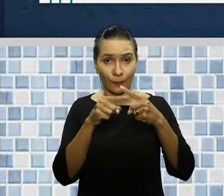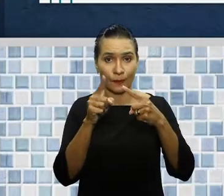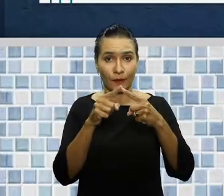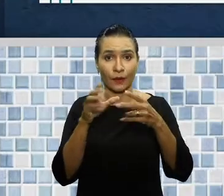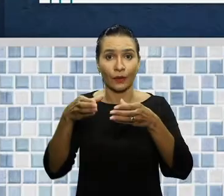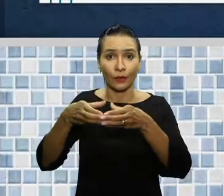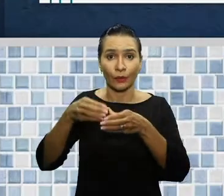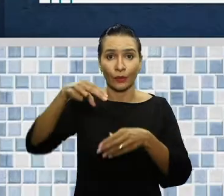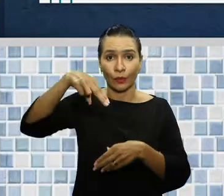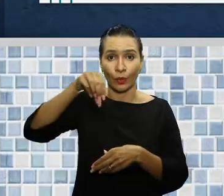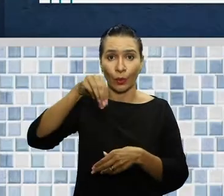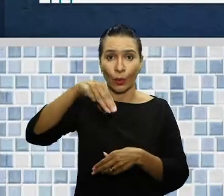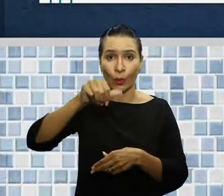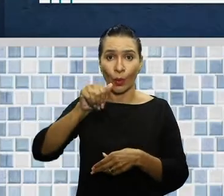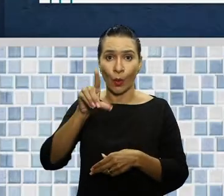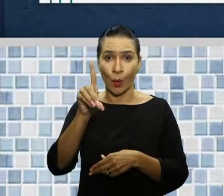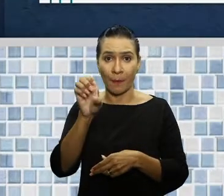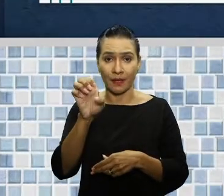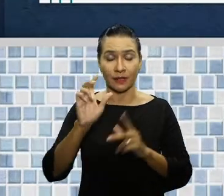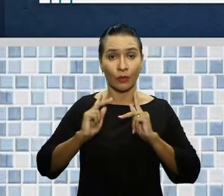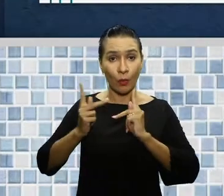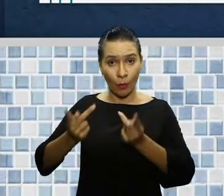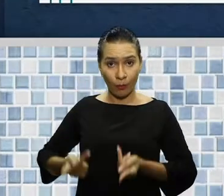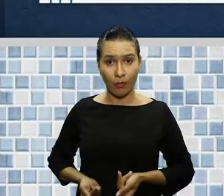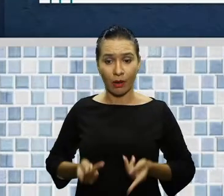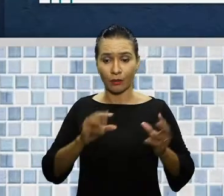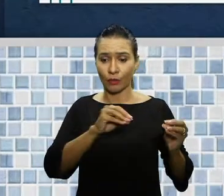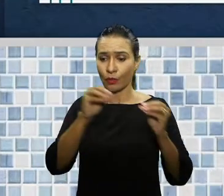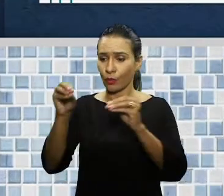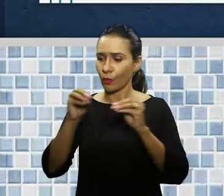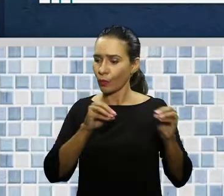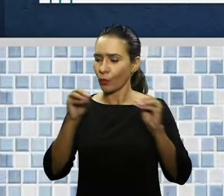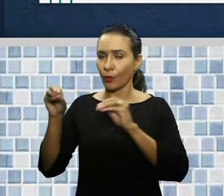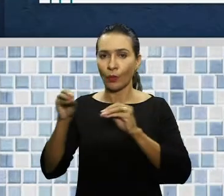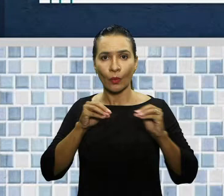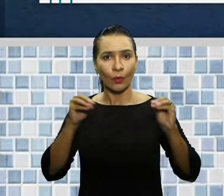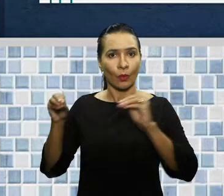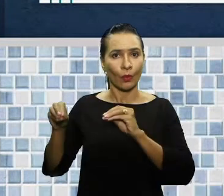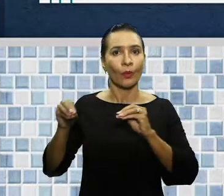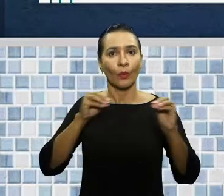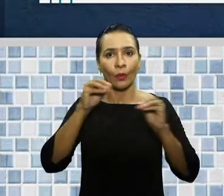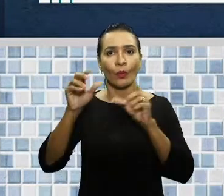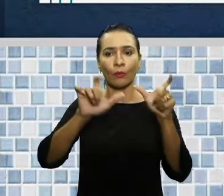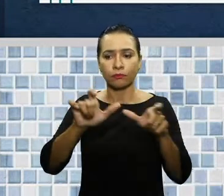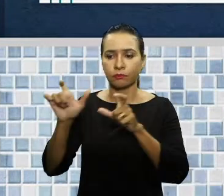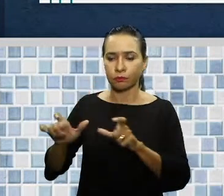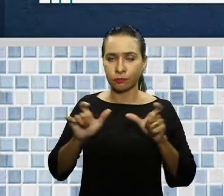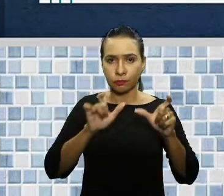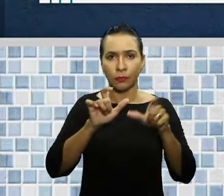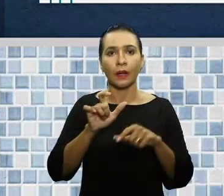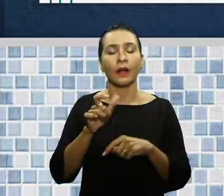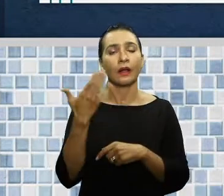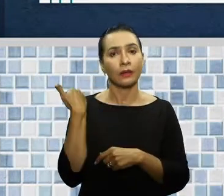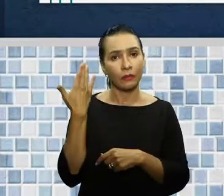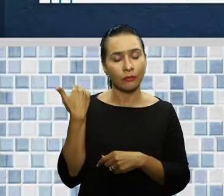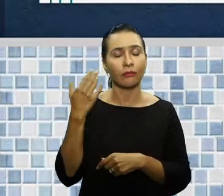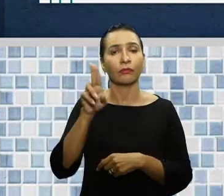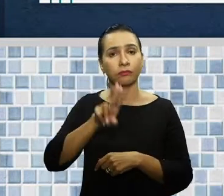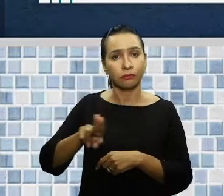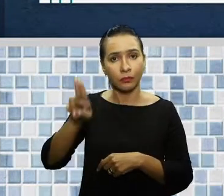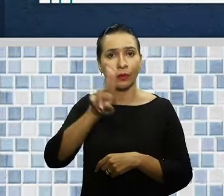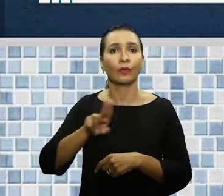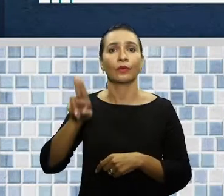era nômade, ele usava os recursos que estavam ali presentes e ele tinha